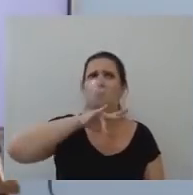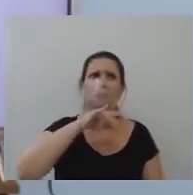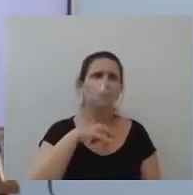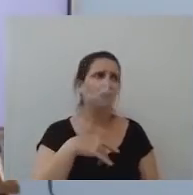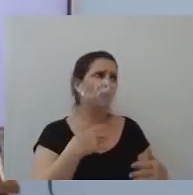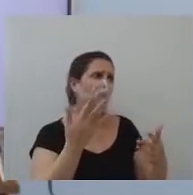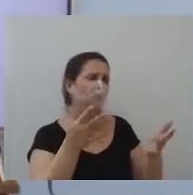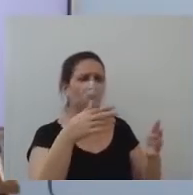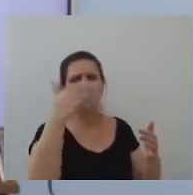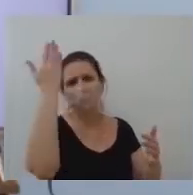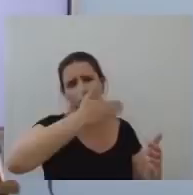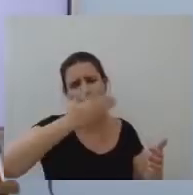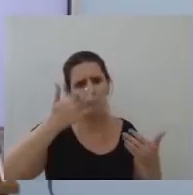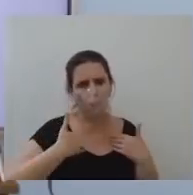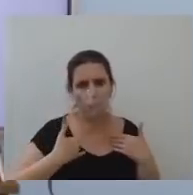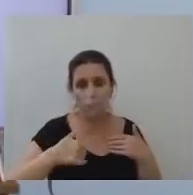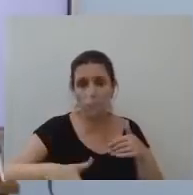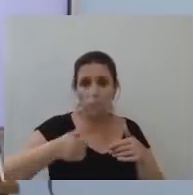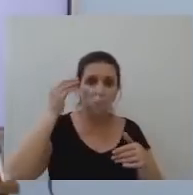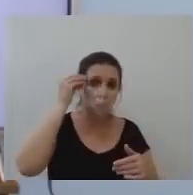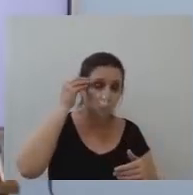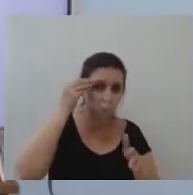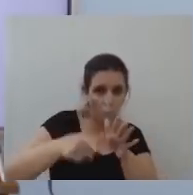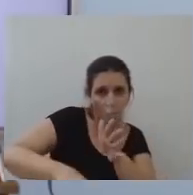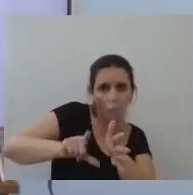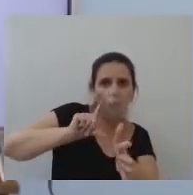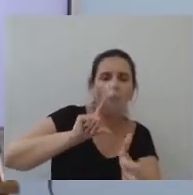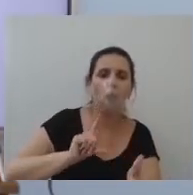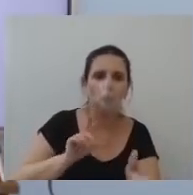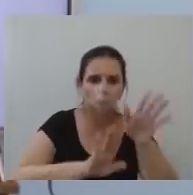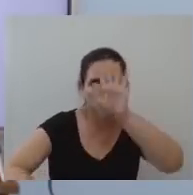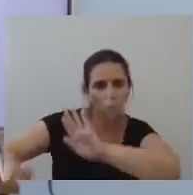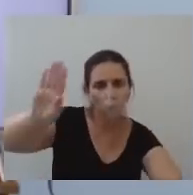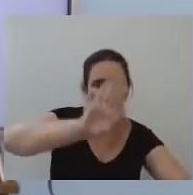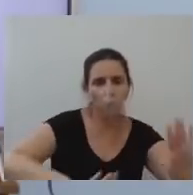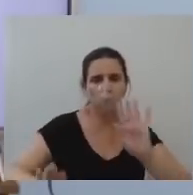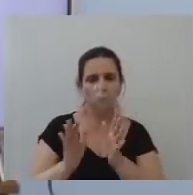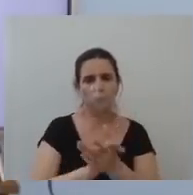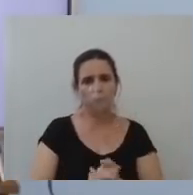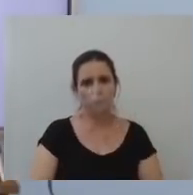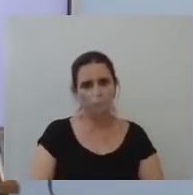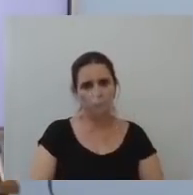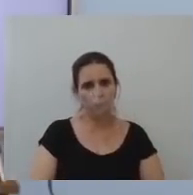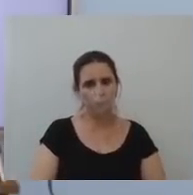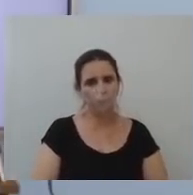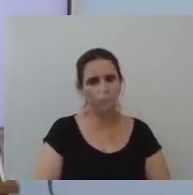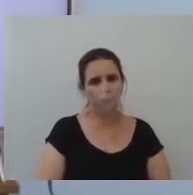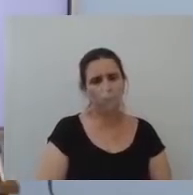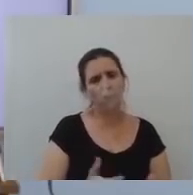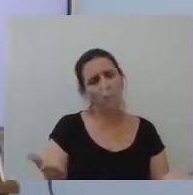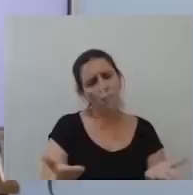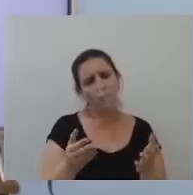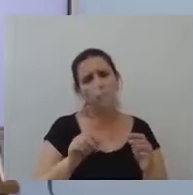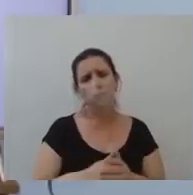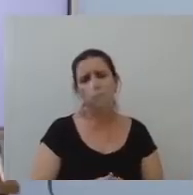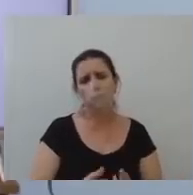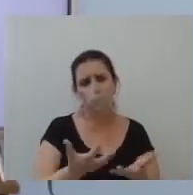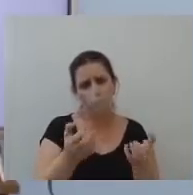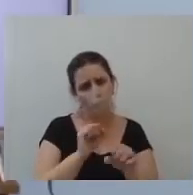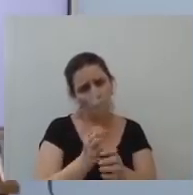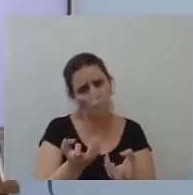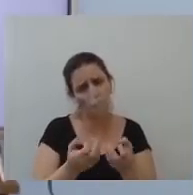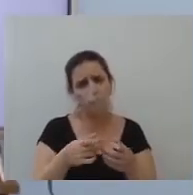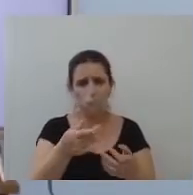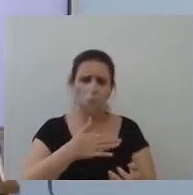dando para me ver. Então é isso que a gente tem que ter cuidado, tá certo? É isso, pessoal. Eu espero que vocês